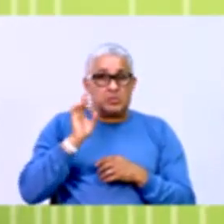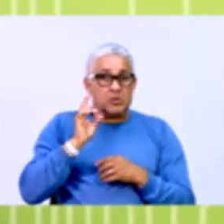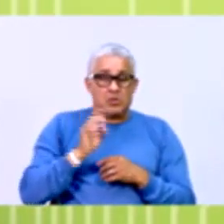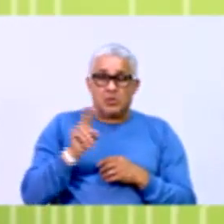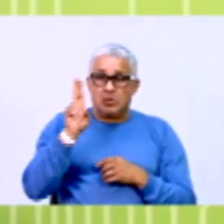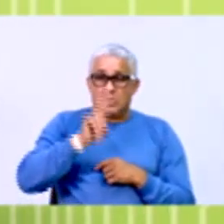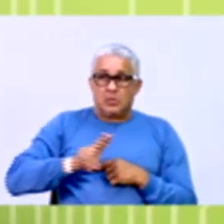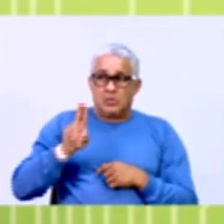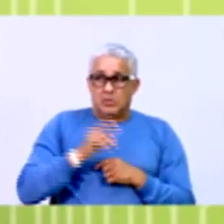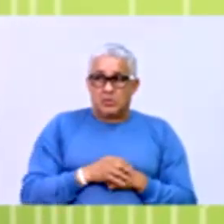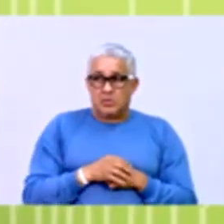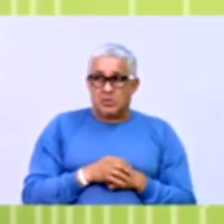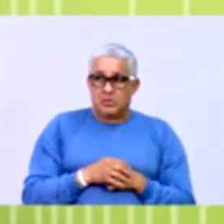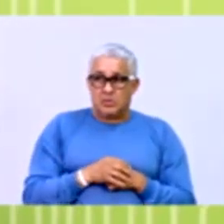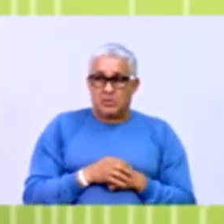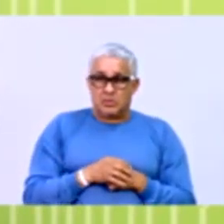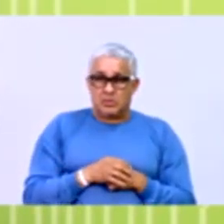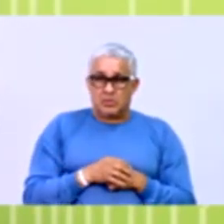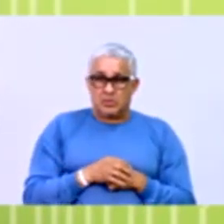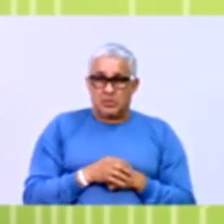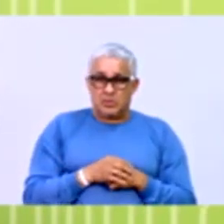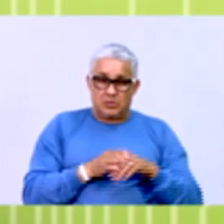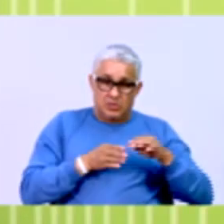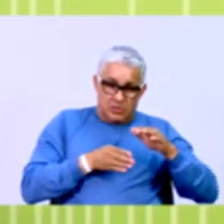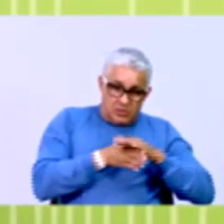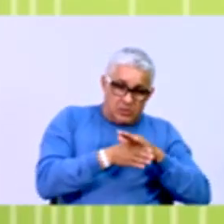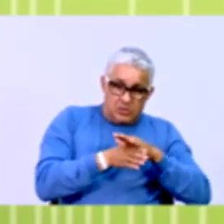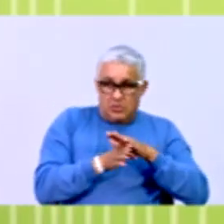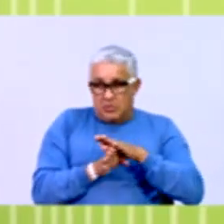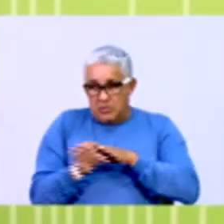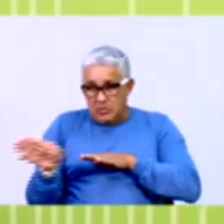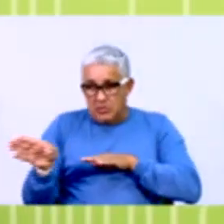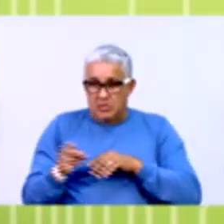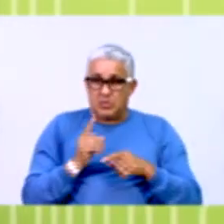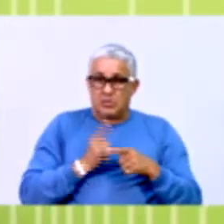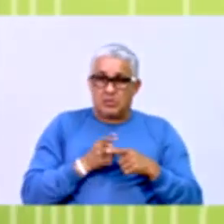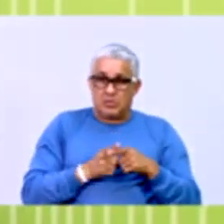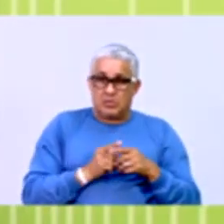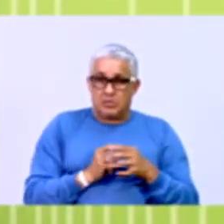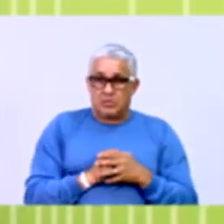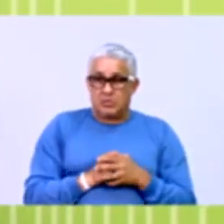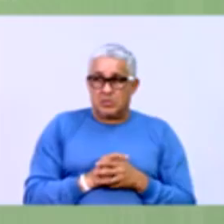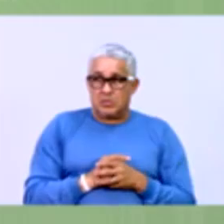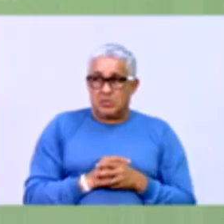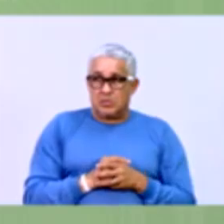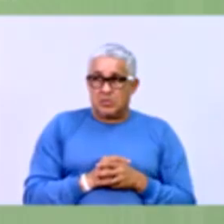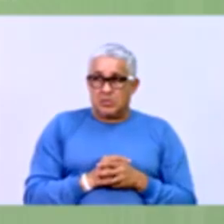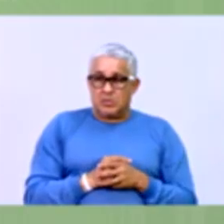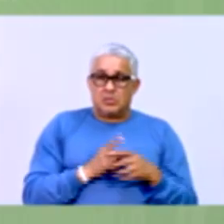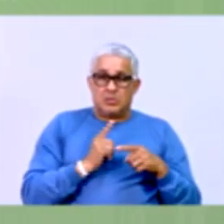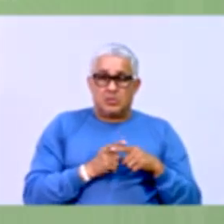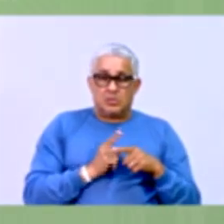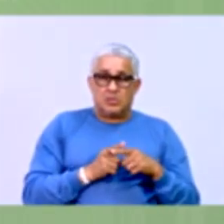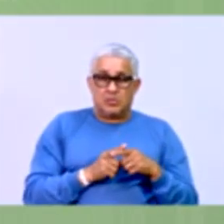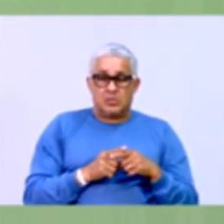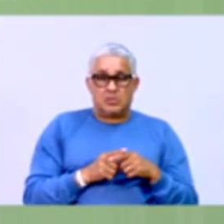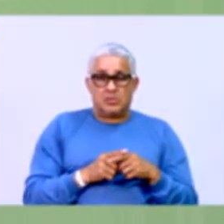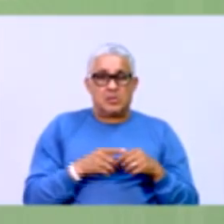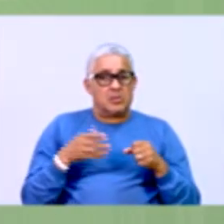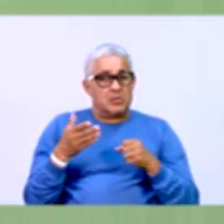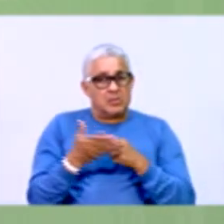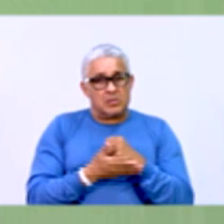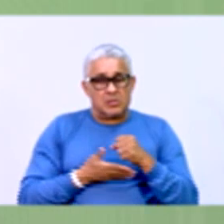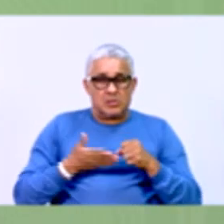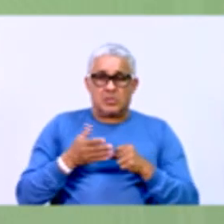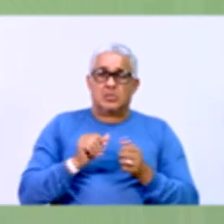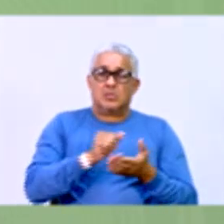utilizando as entradas e as saídas, né? Por quê? Porque as tarefas eram básicas, tais como